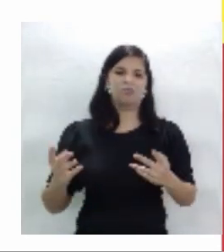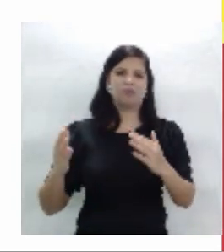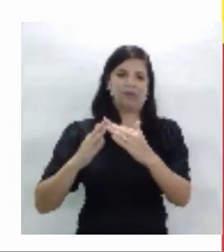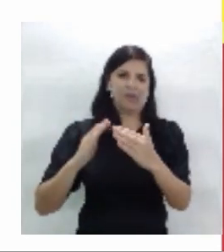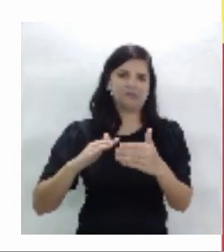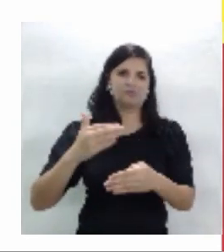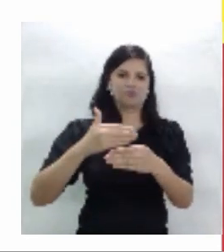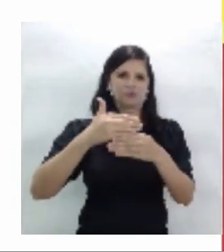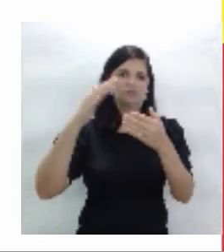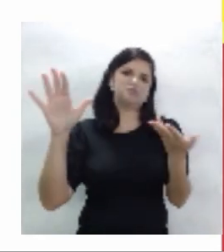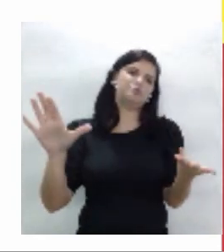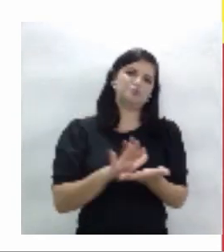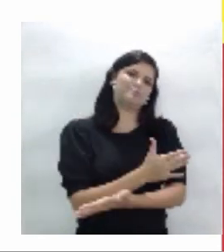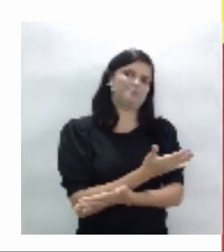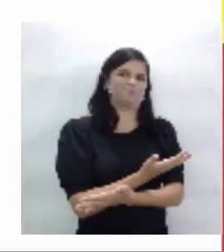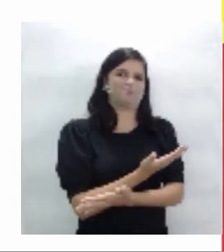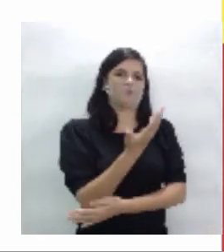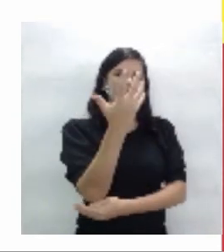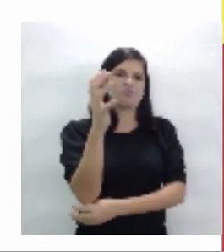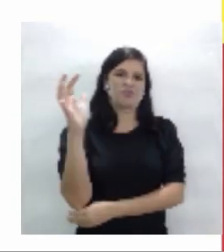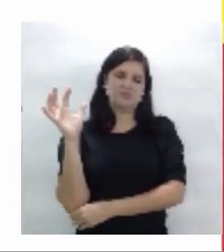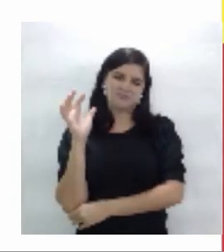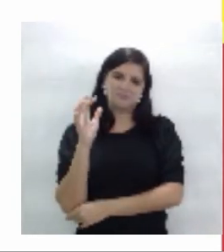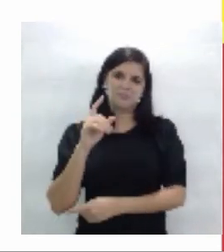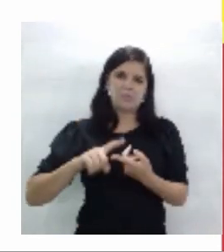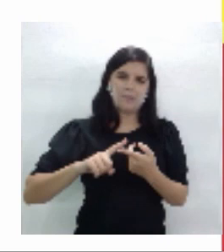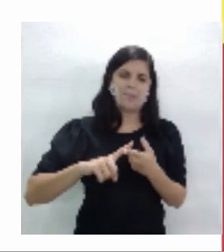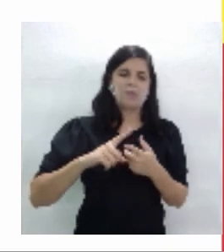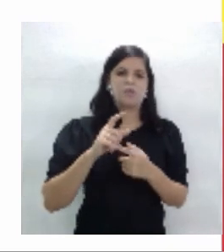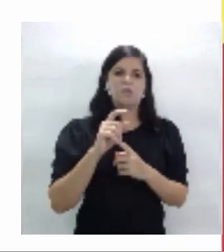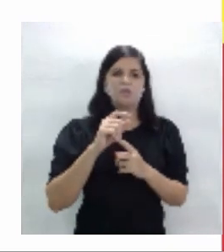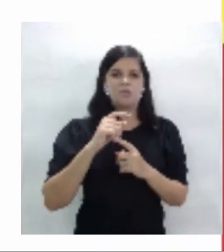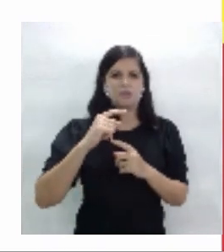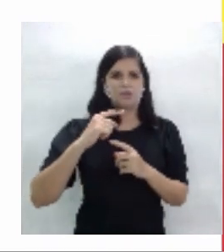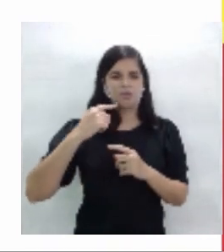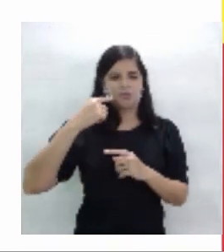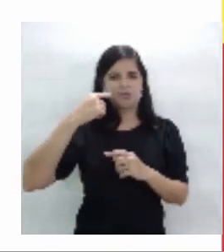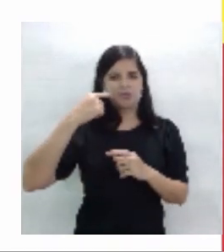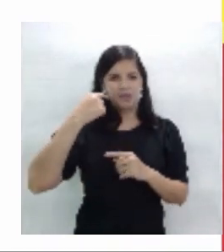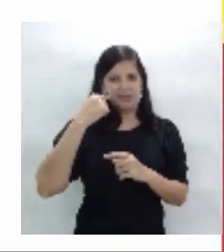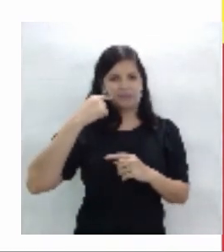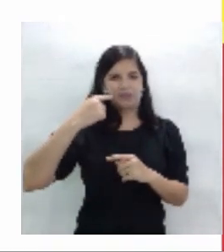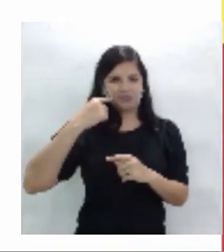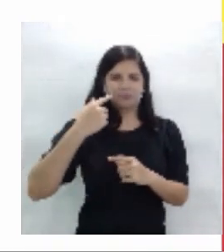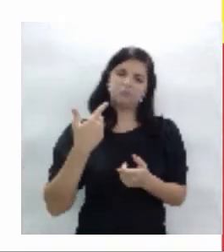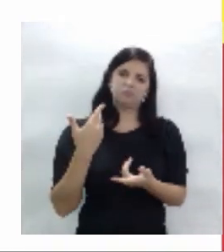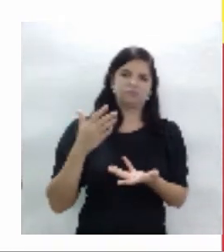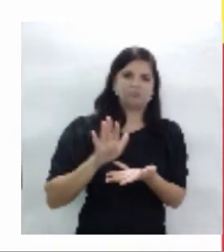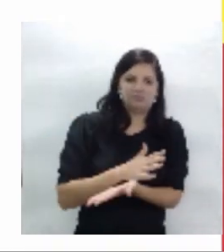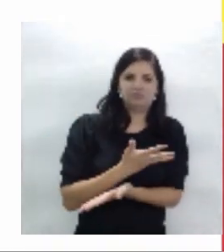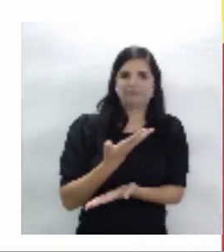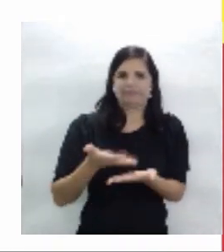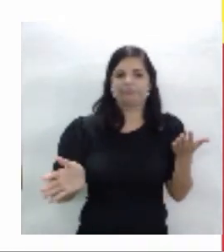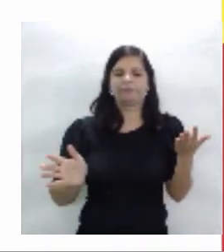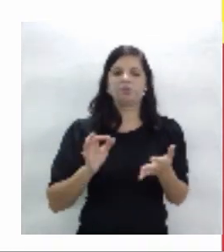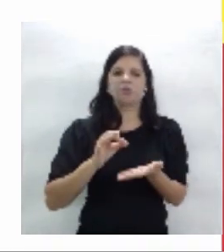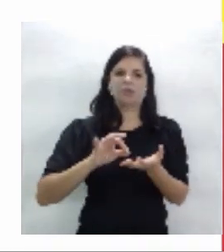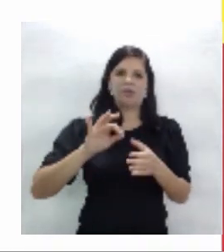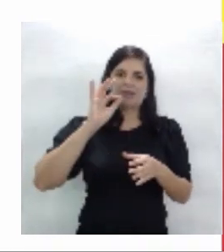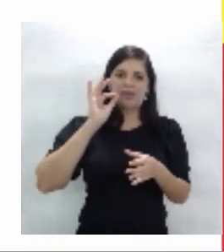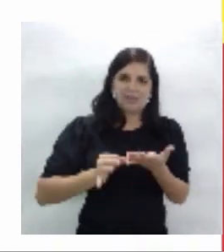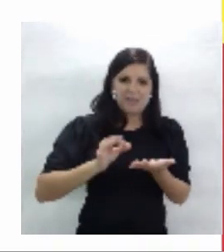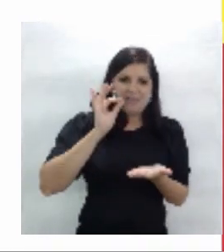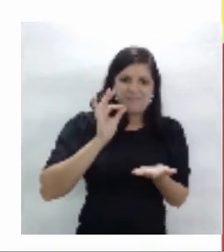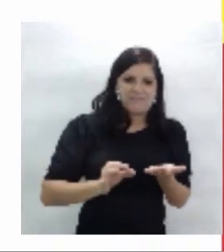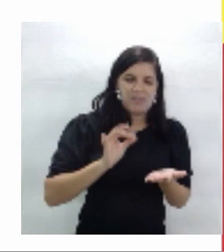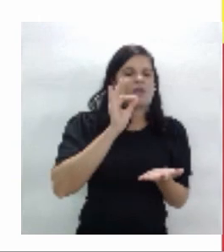áreas litorâneas destruiu a floresta e também a produção de cana-de-açúcar, como é o caso aqui do Nordeste, a produção de café,